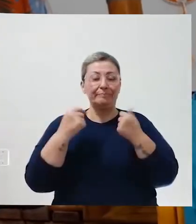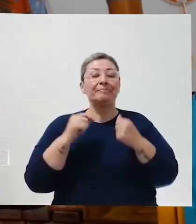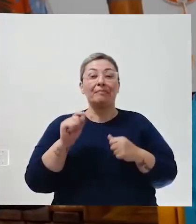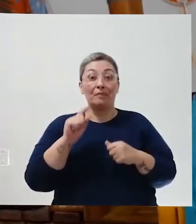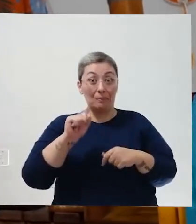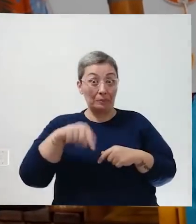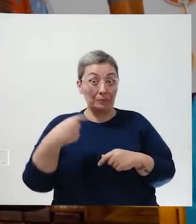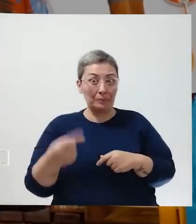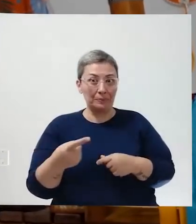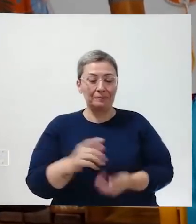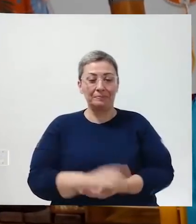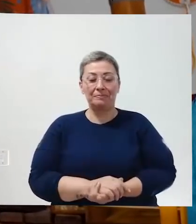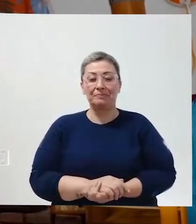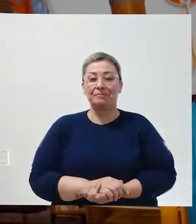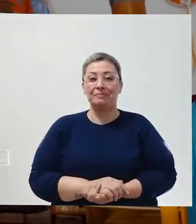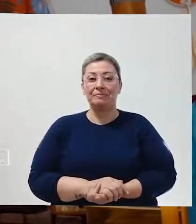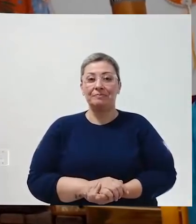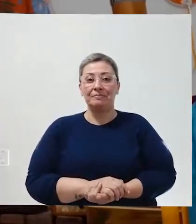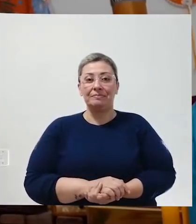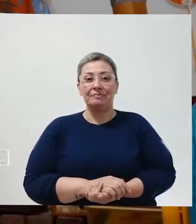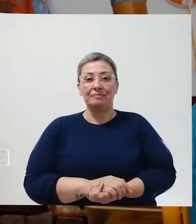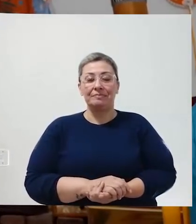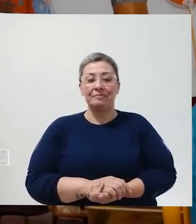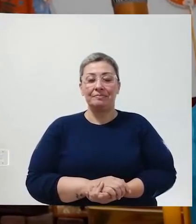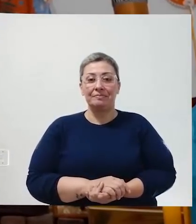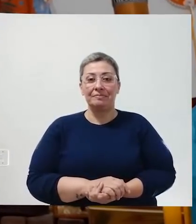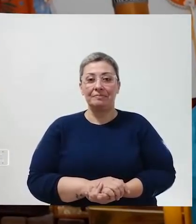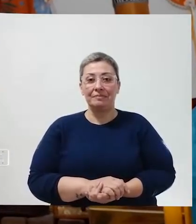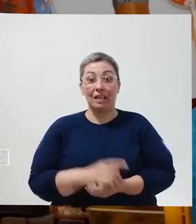sensacional! Vamos para a próxima pegadinha.